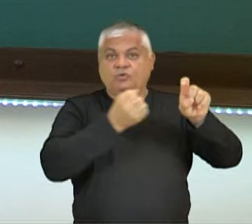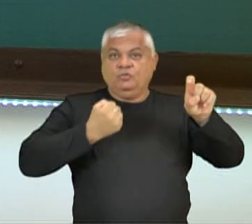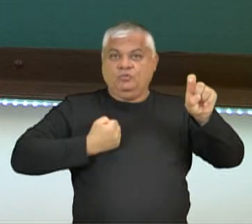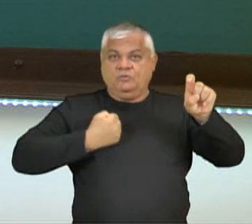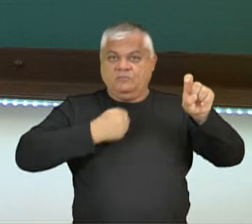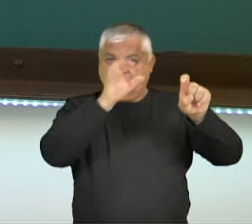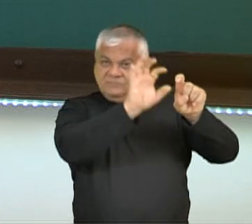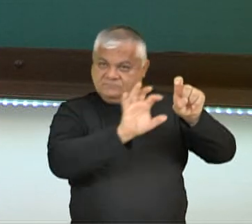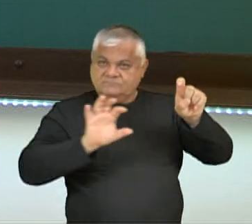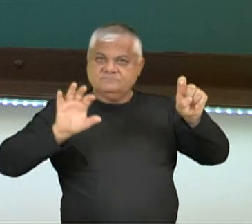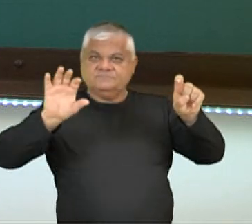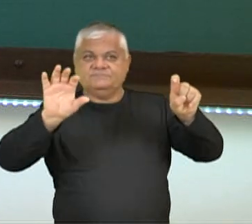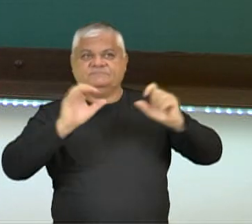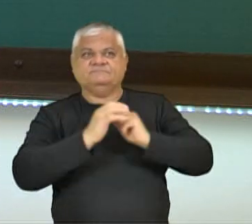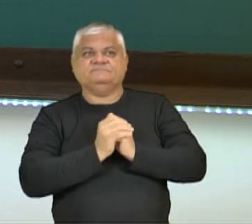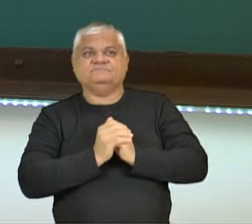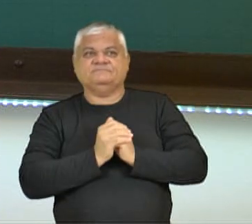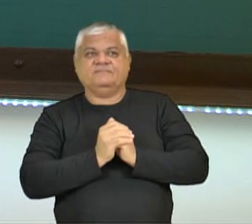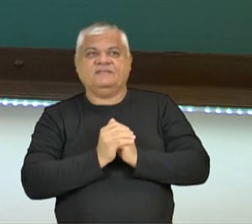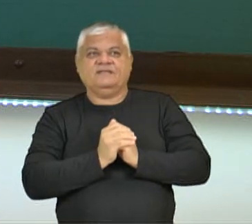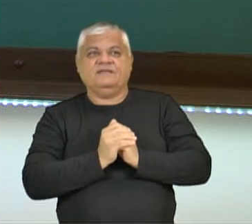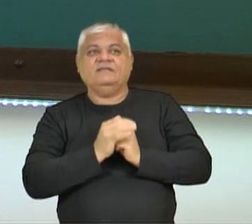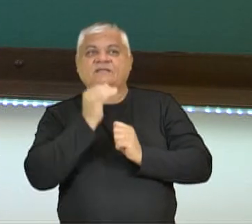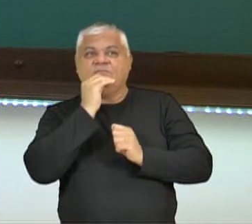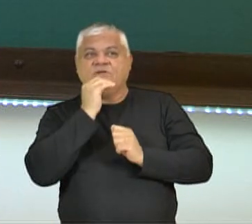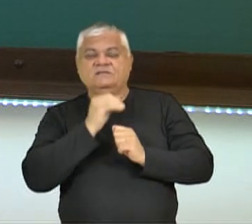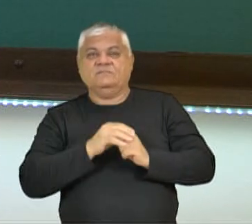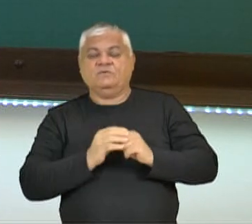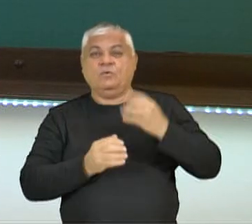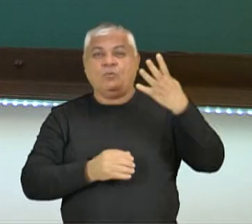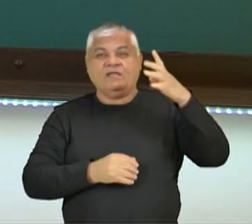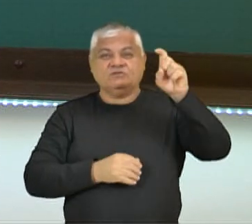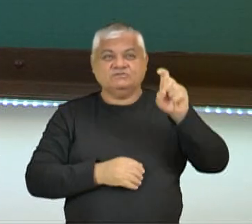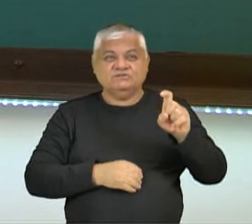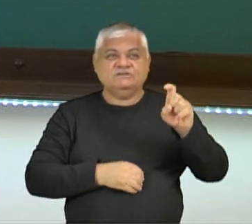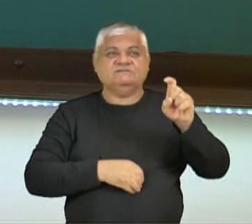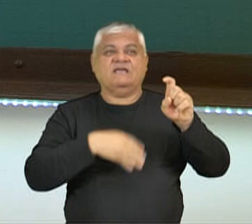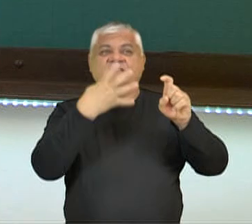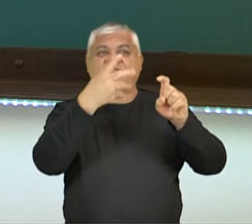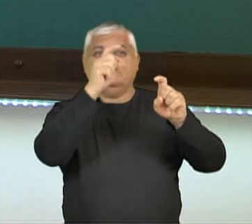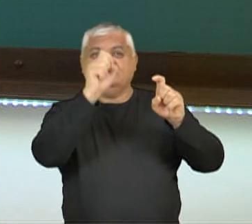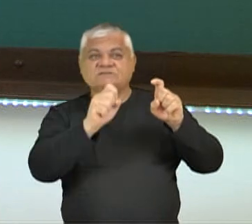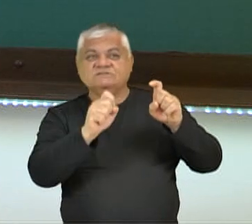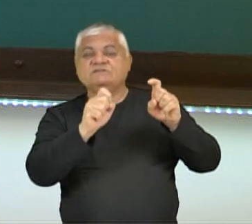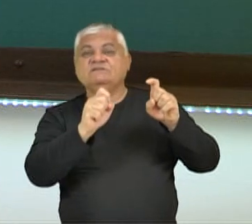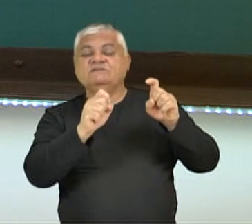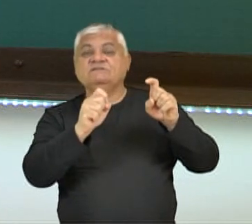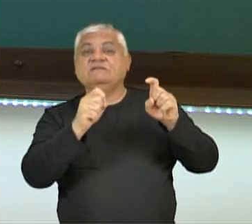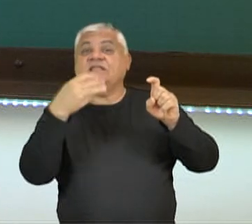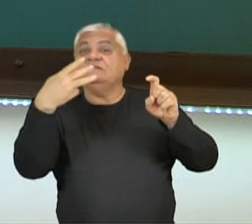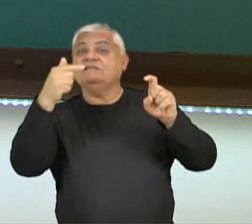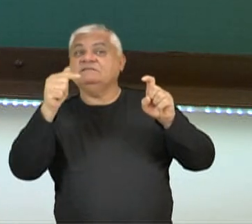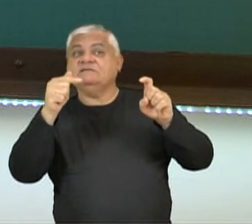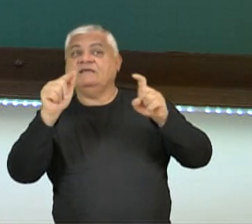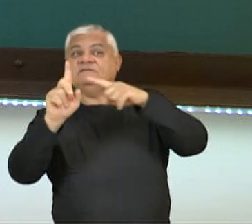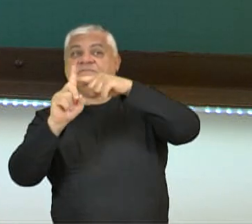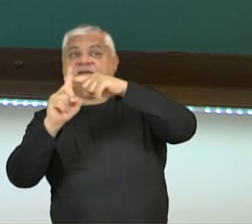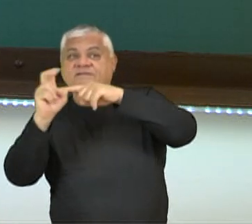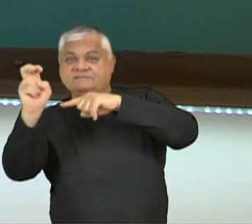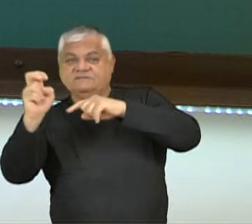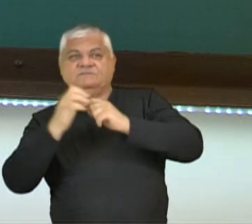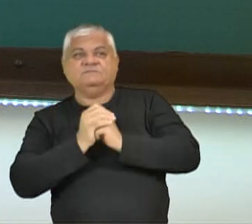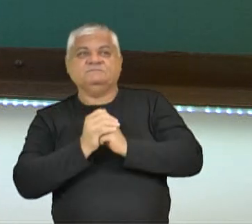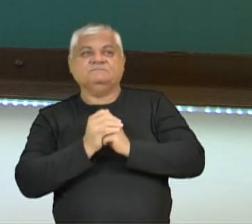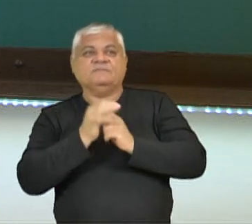Ó. Então, ó, mais 3x sobre 2 passar para cá menos. Menos 5 passar para lá, mais. Aqui eu